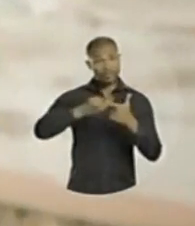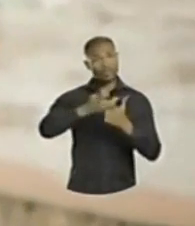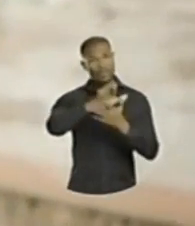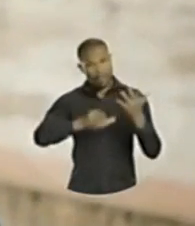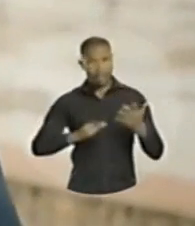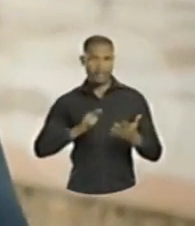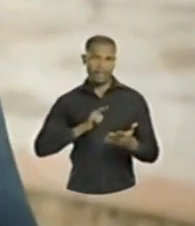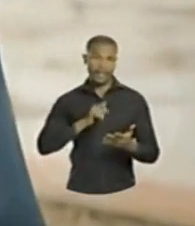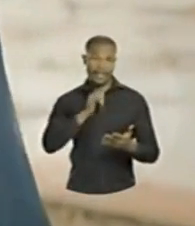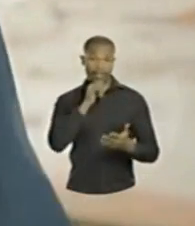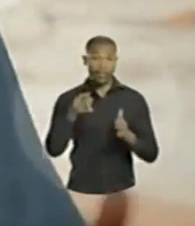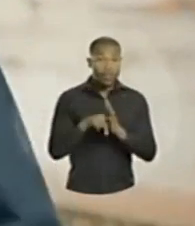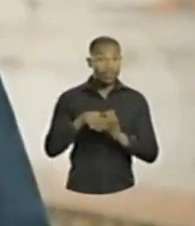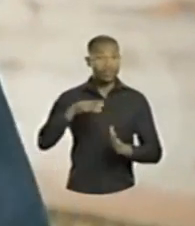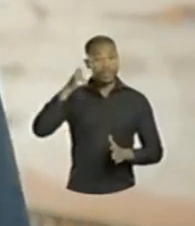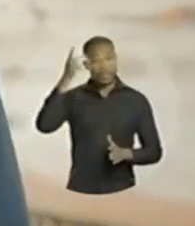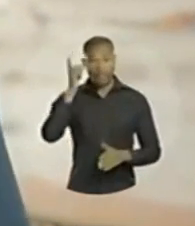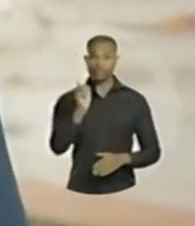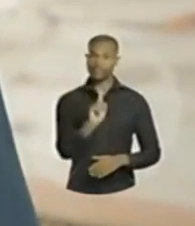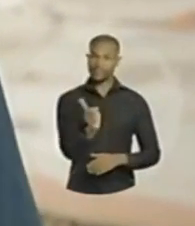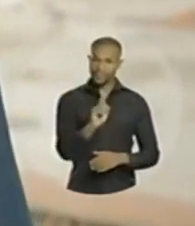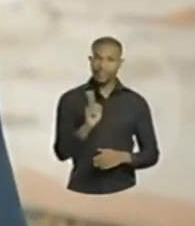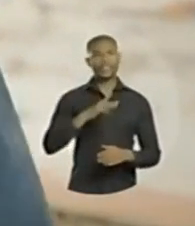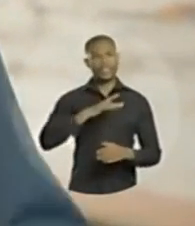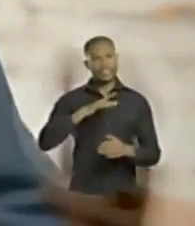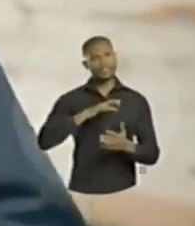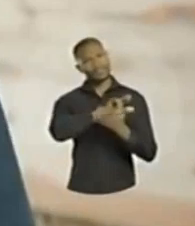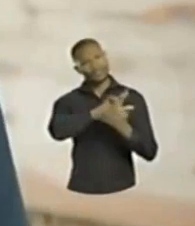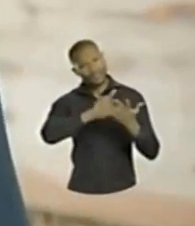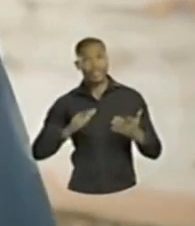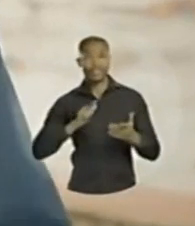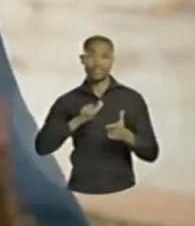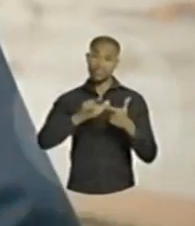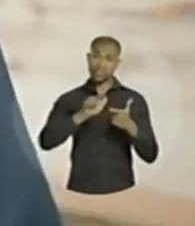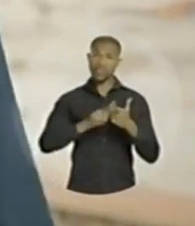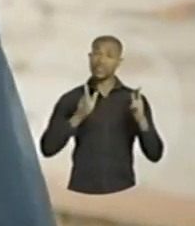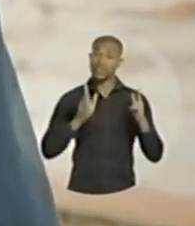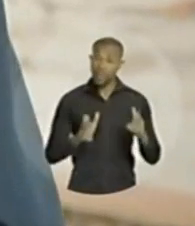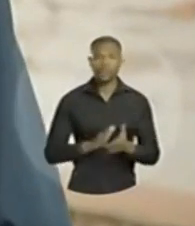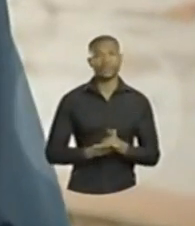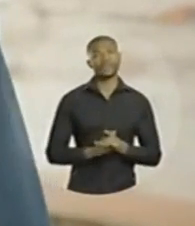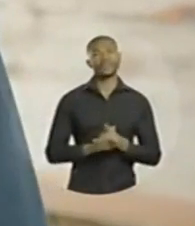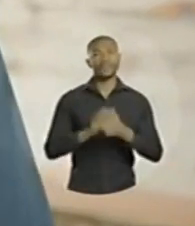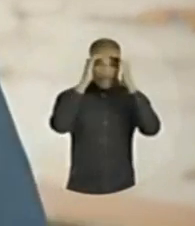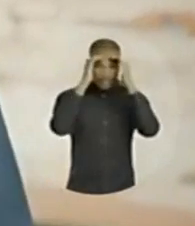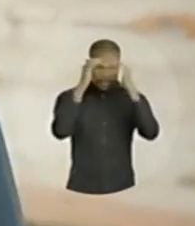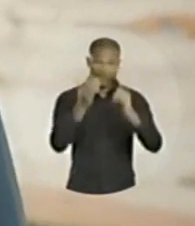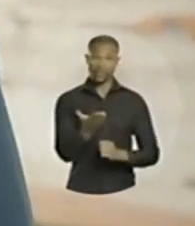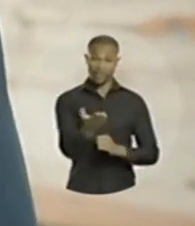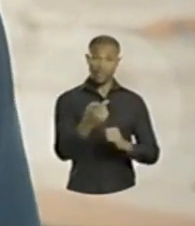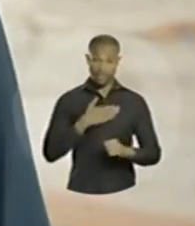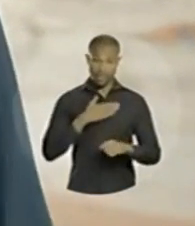vários problemas. E isso não é uma exclusividade de São Paulo. Várias cidades grandes enfrentam o mesmo drama. Mas em respeito a